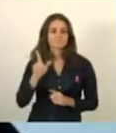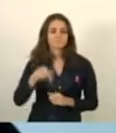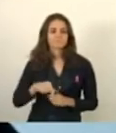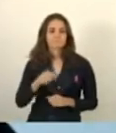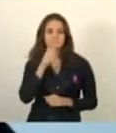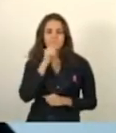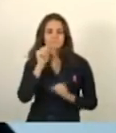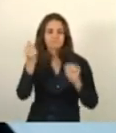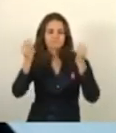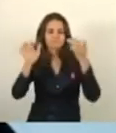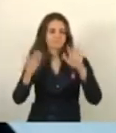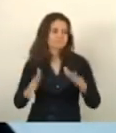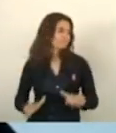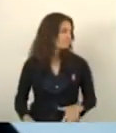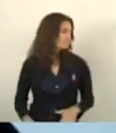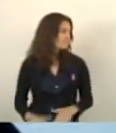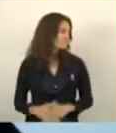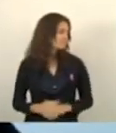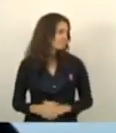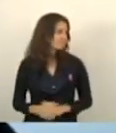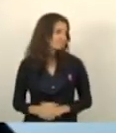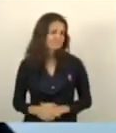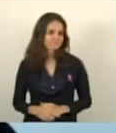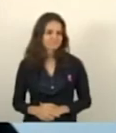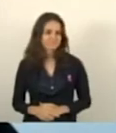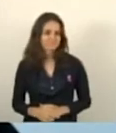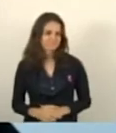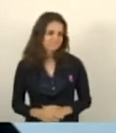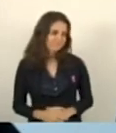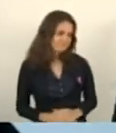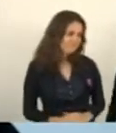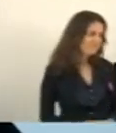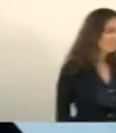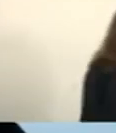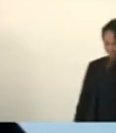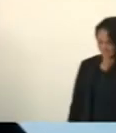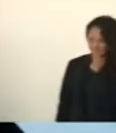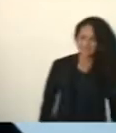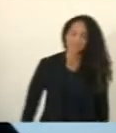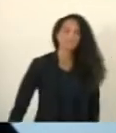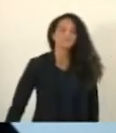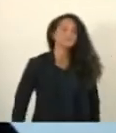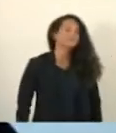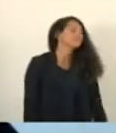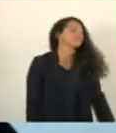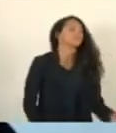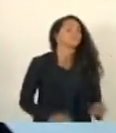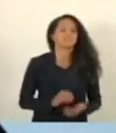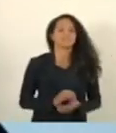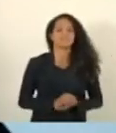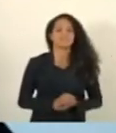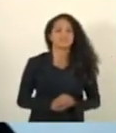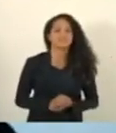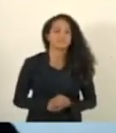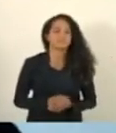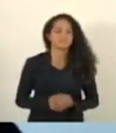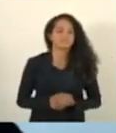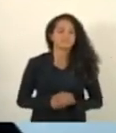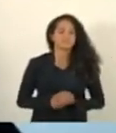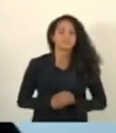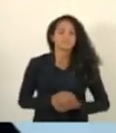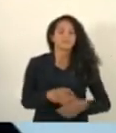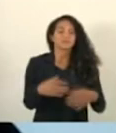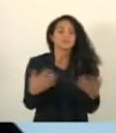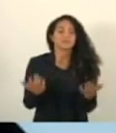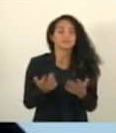várias cidades, e Cariacica ficou embaixo de água também, Jardim América ficou embaixo de água. Não se sabia distinguir o que